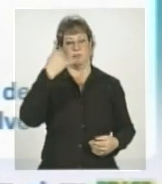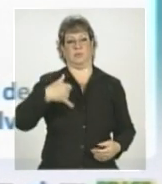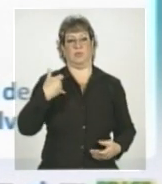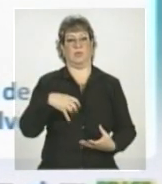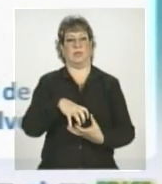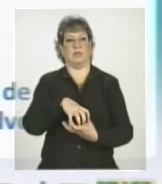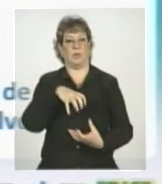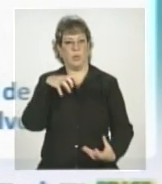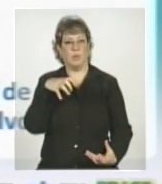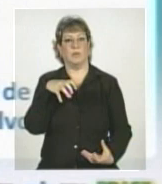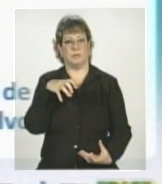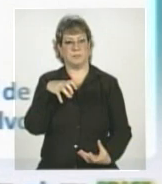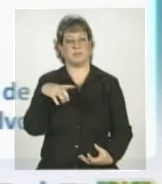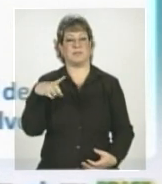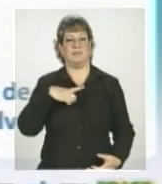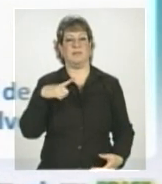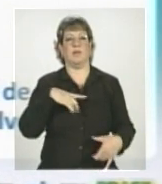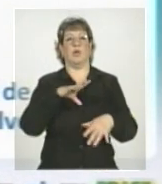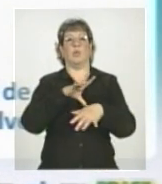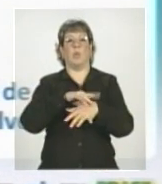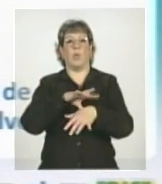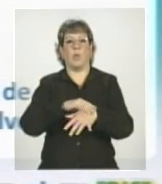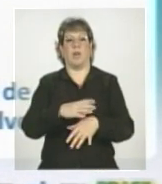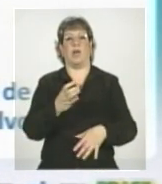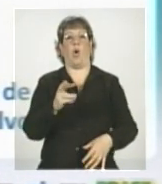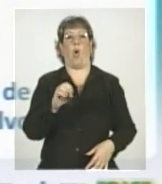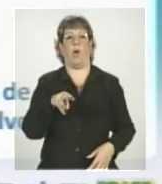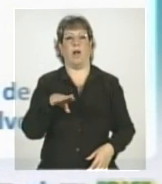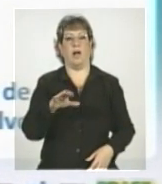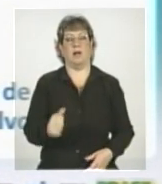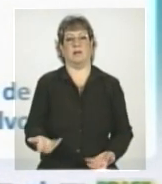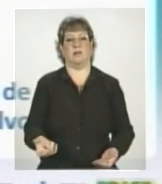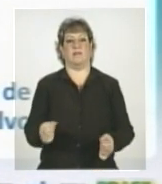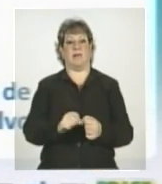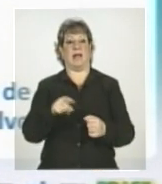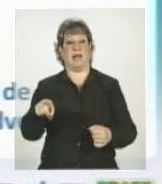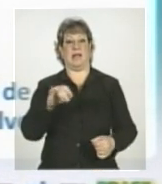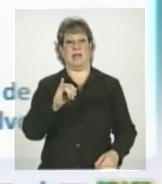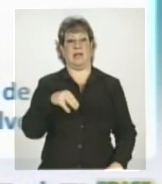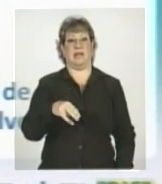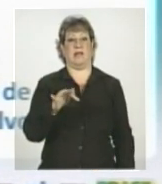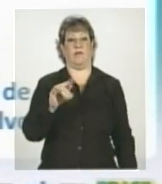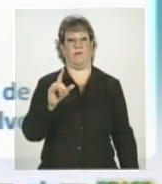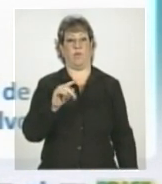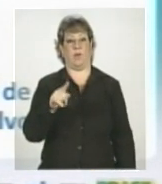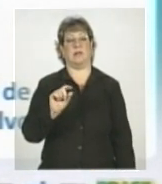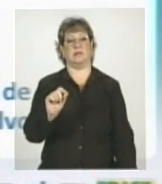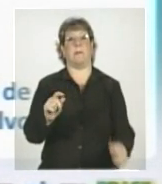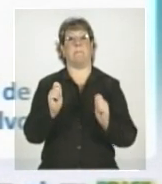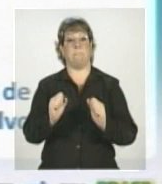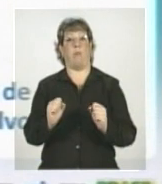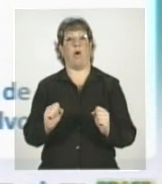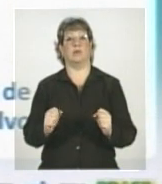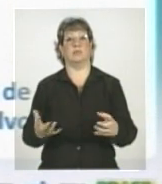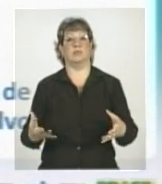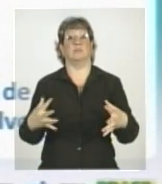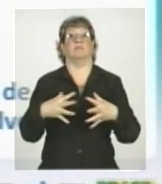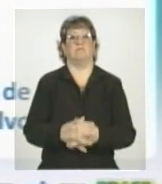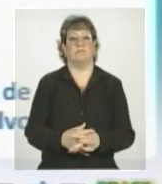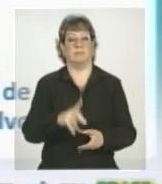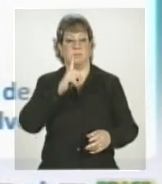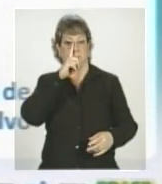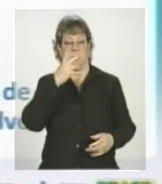tem muita, aí tem doença crônica, faz a influenza e pode complicar.